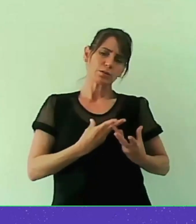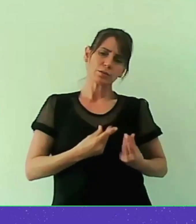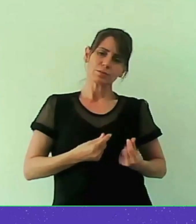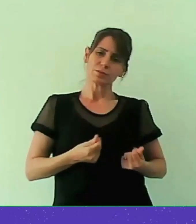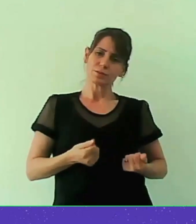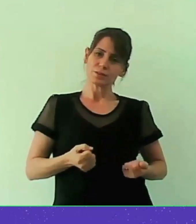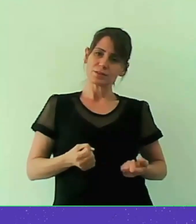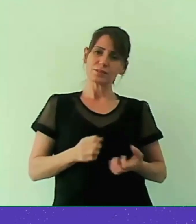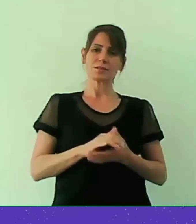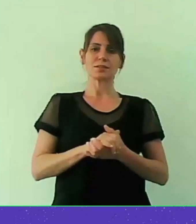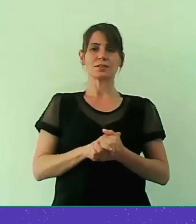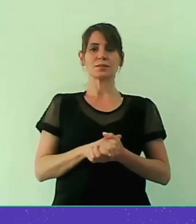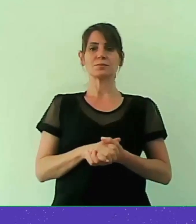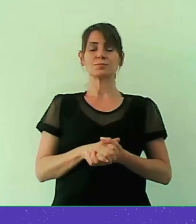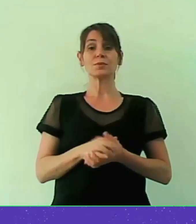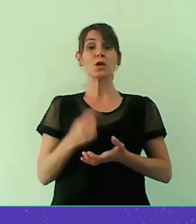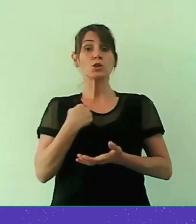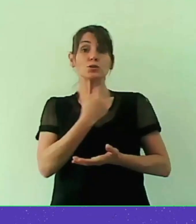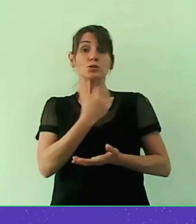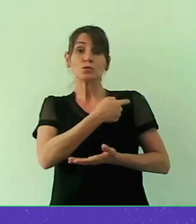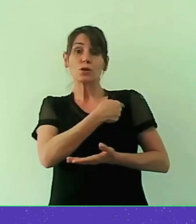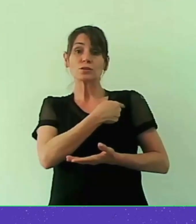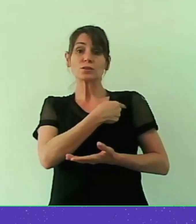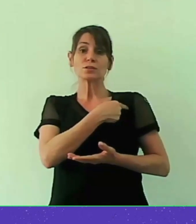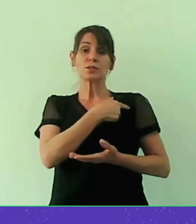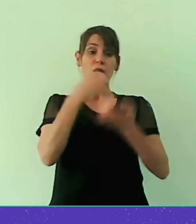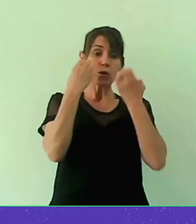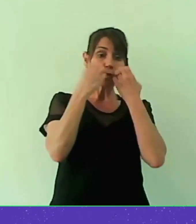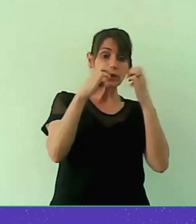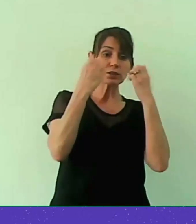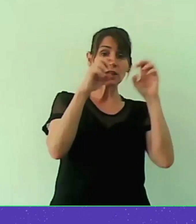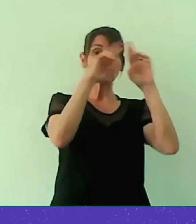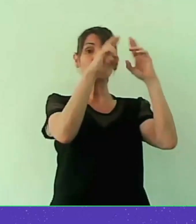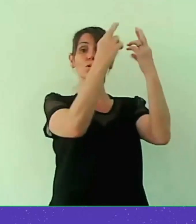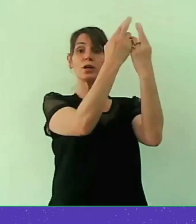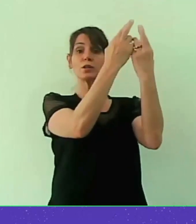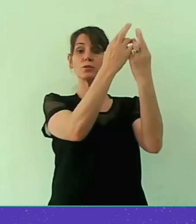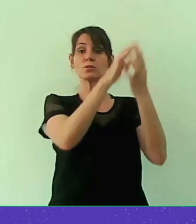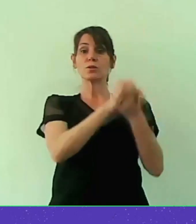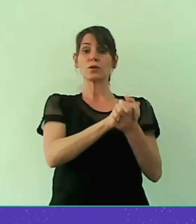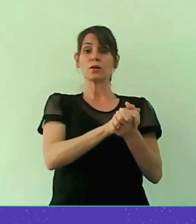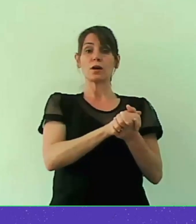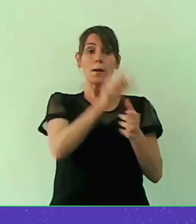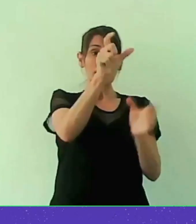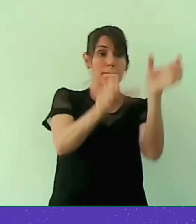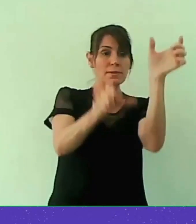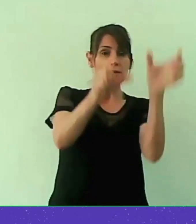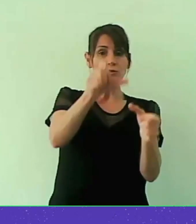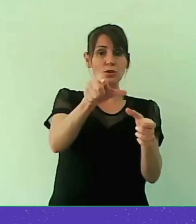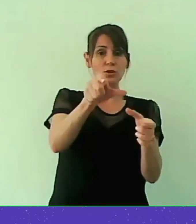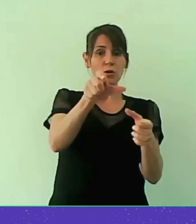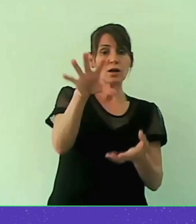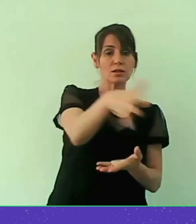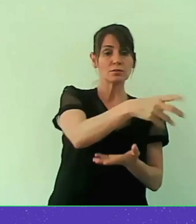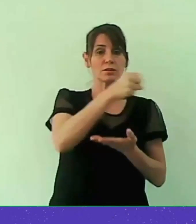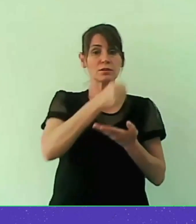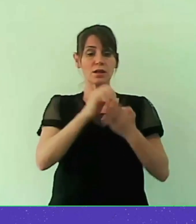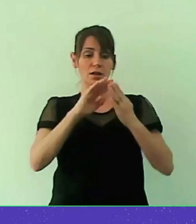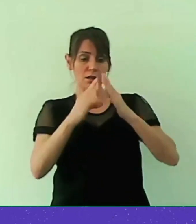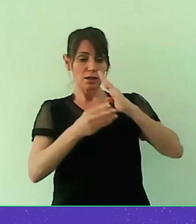vamos, através do Evangelho do Reino, trazer essas pessoas para a casa de Deus, para a